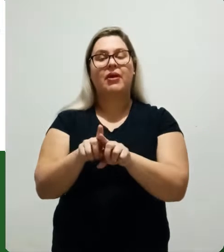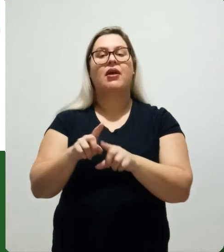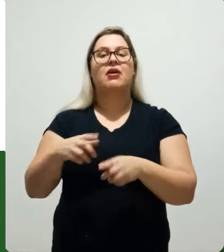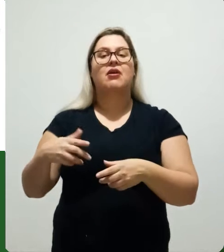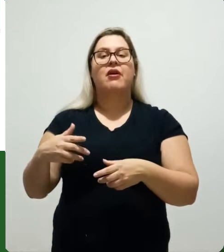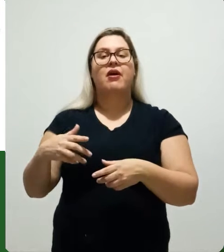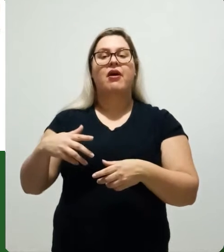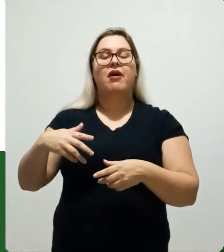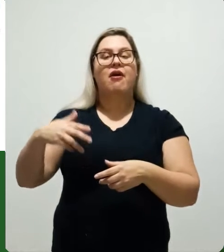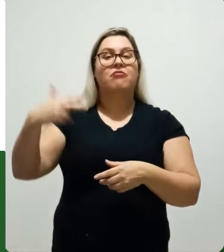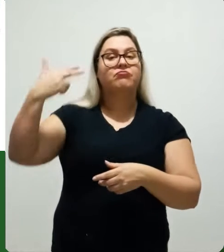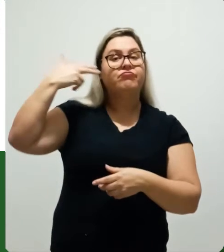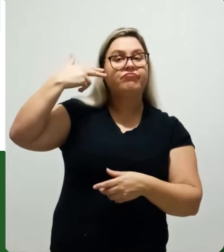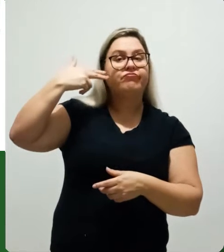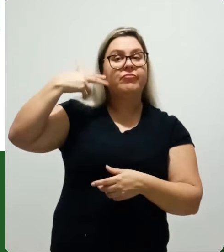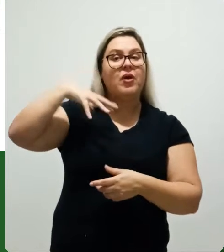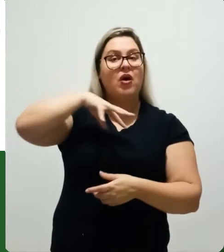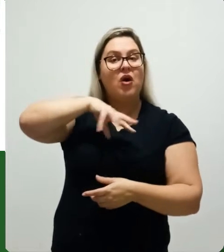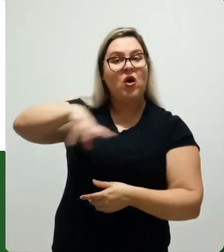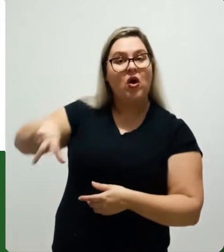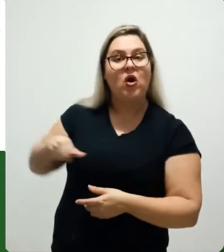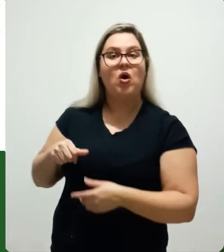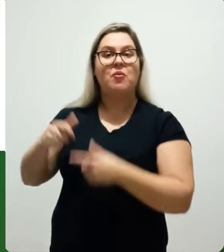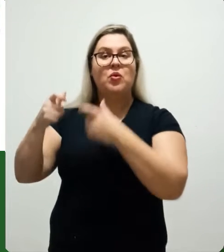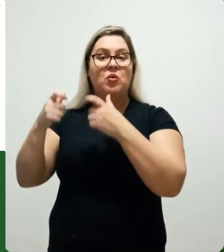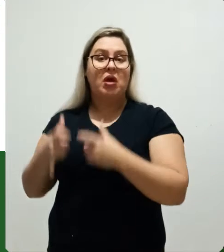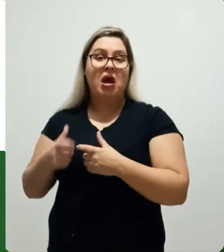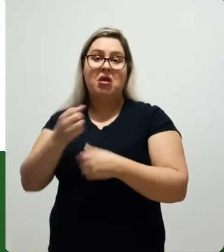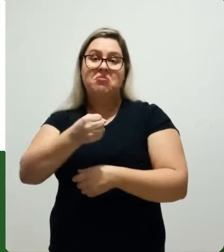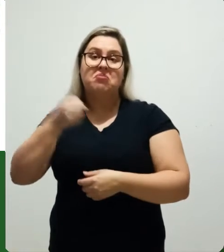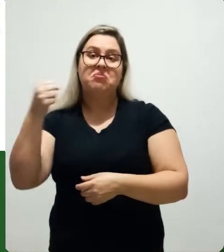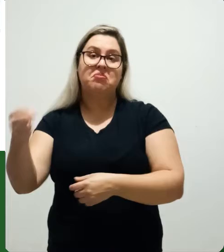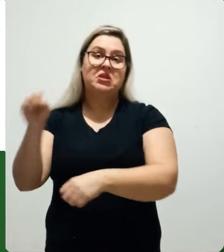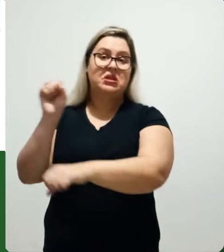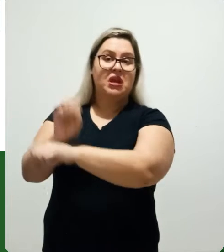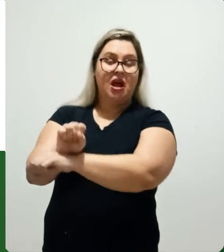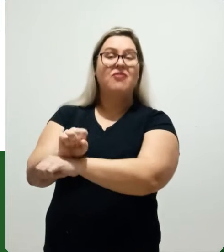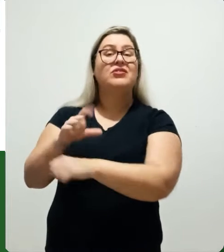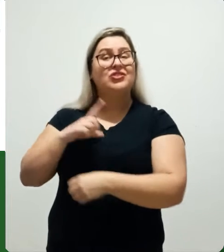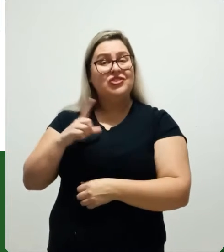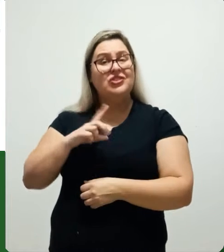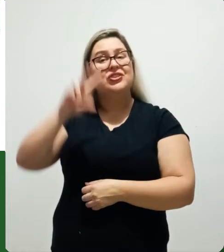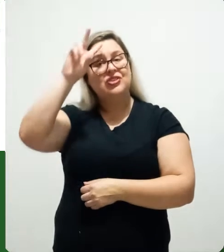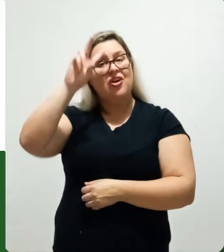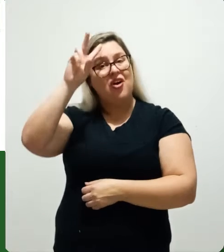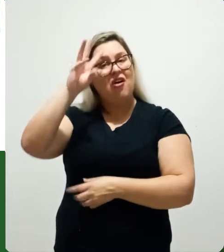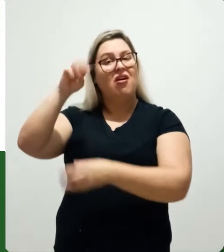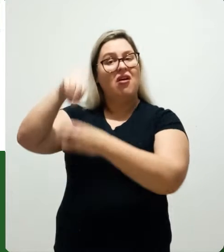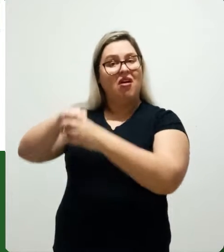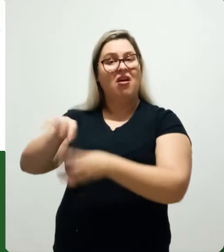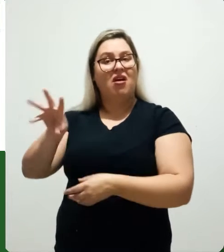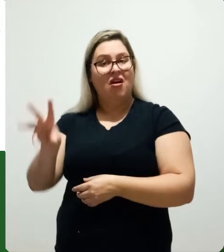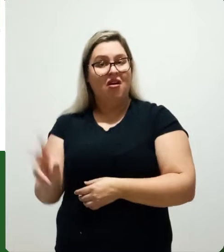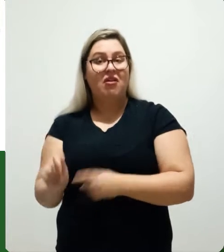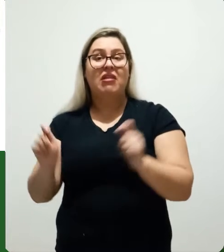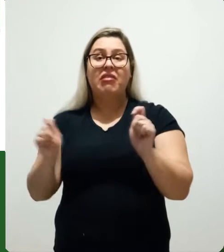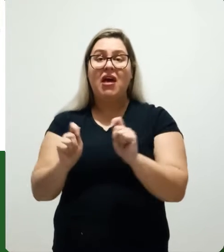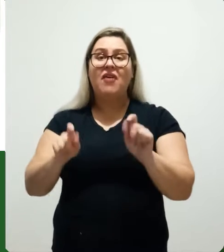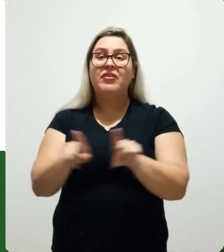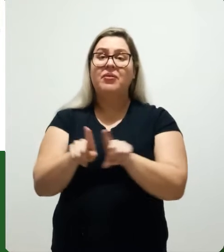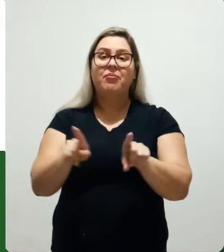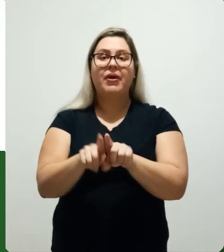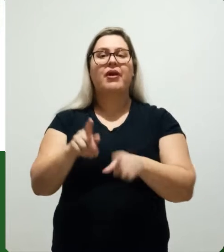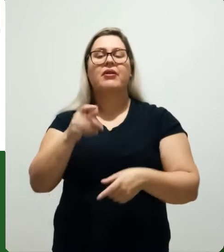tornar escravo. Ou seja, alguém poderia ser raptado num certo lugar e se tornar escravo. Tá? Então, as pessoas podiam ser penhoradas